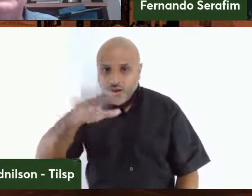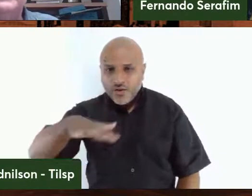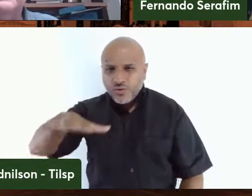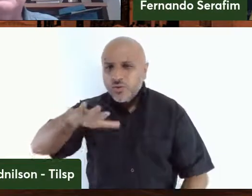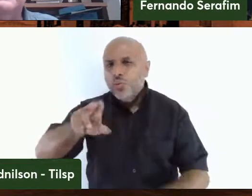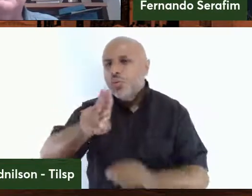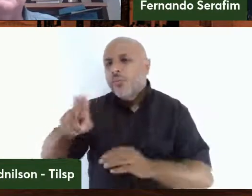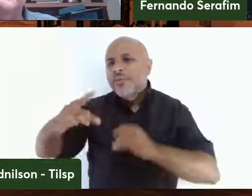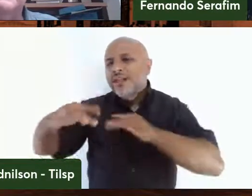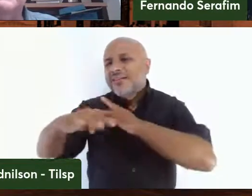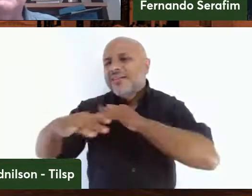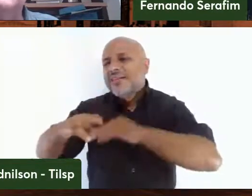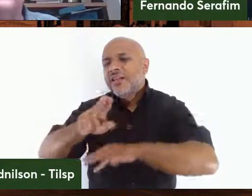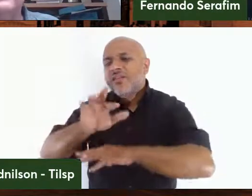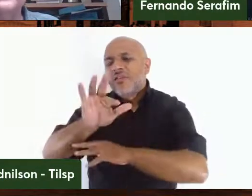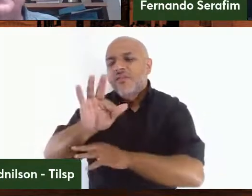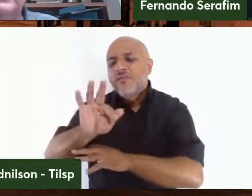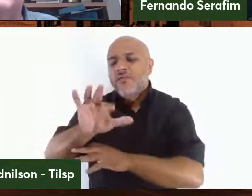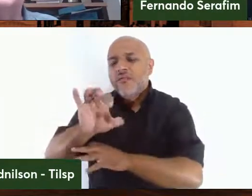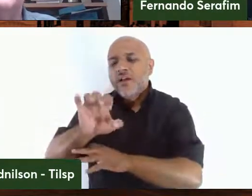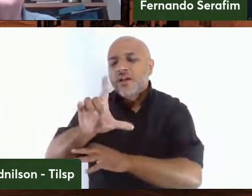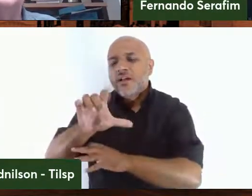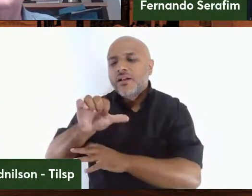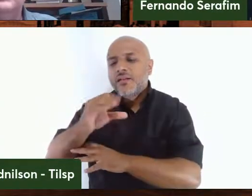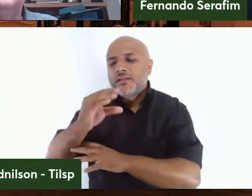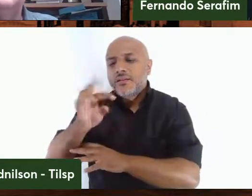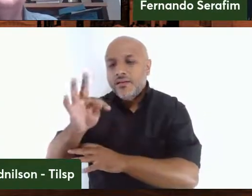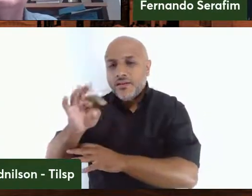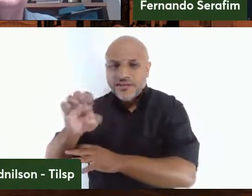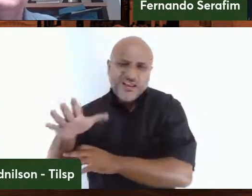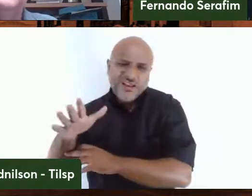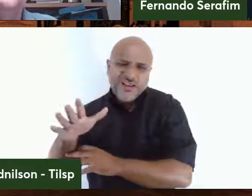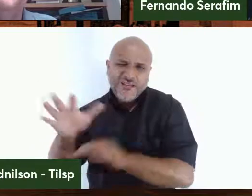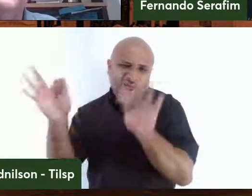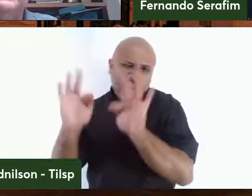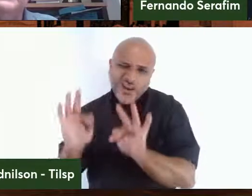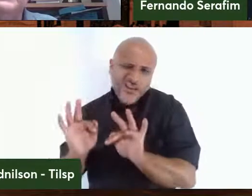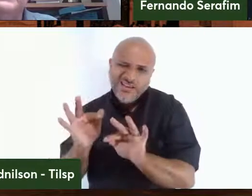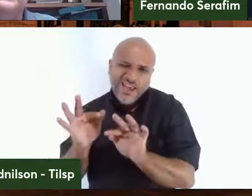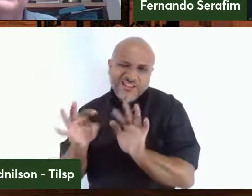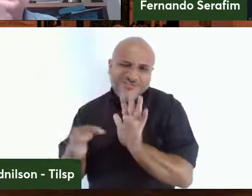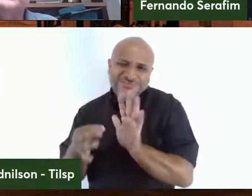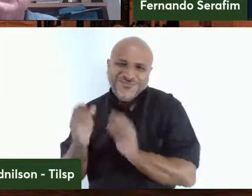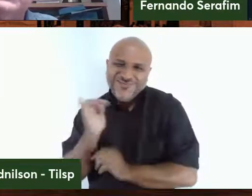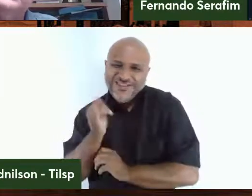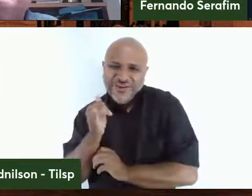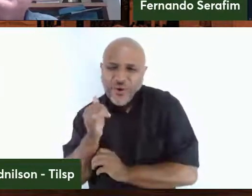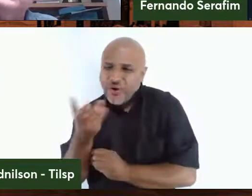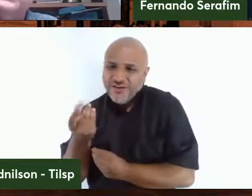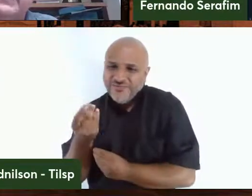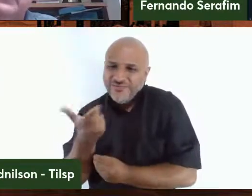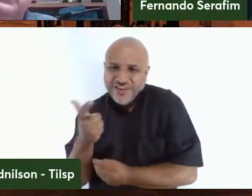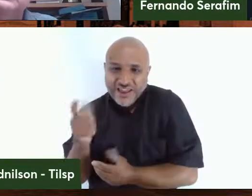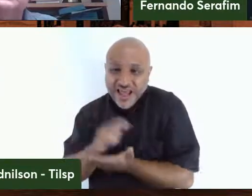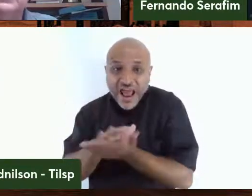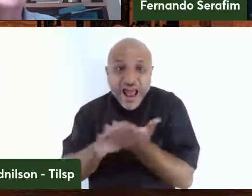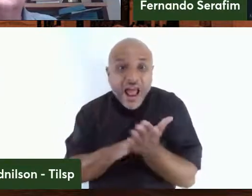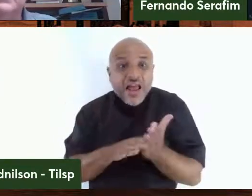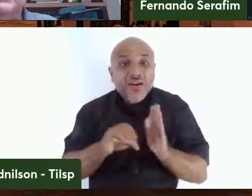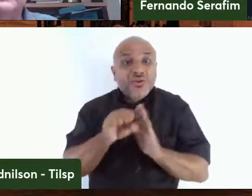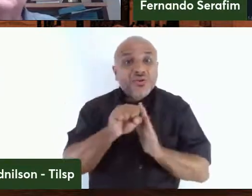Félicité, que de feliz ela não tem nada, é irônico o nome dela, né? E a história de meio